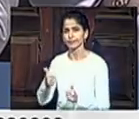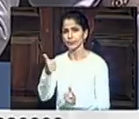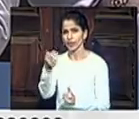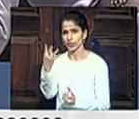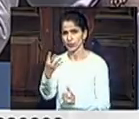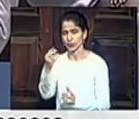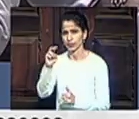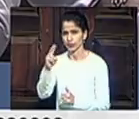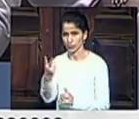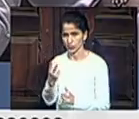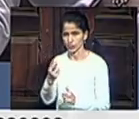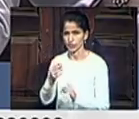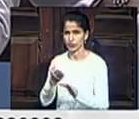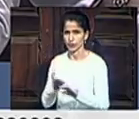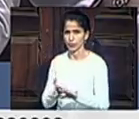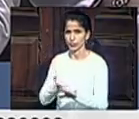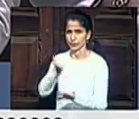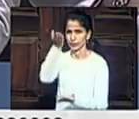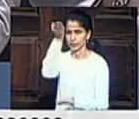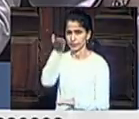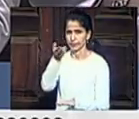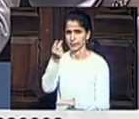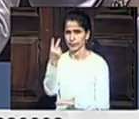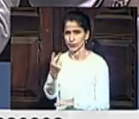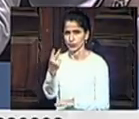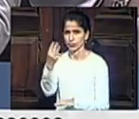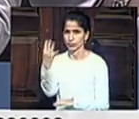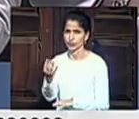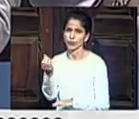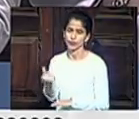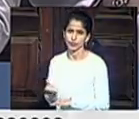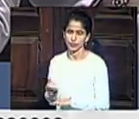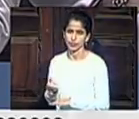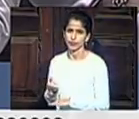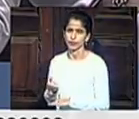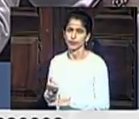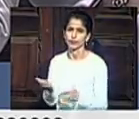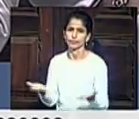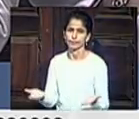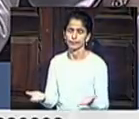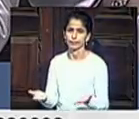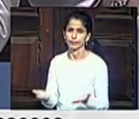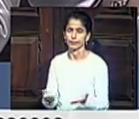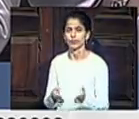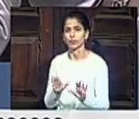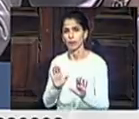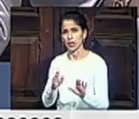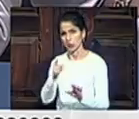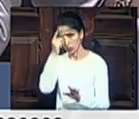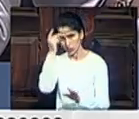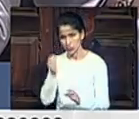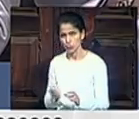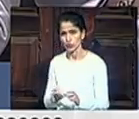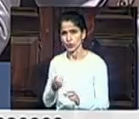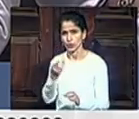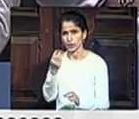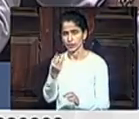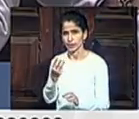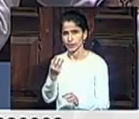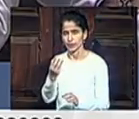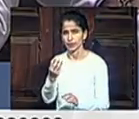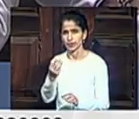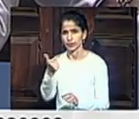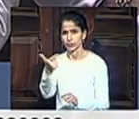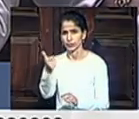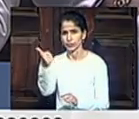142 para 246. Quem gasta 300 sai de 214